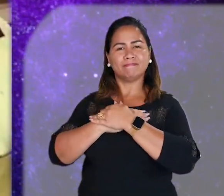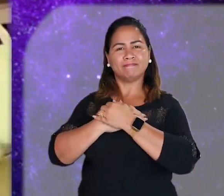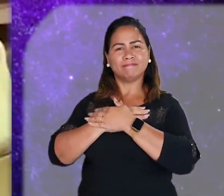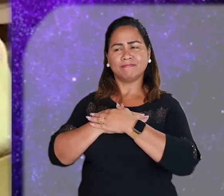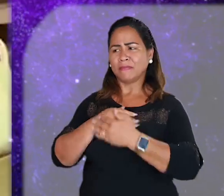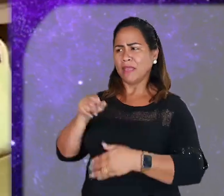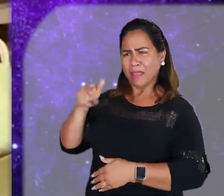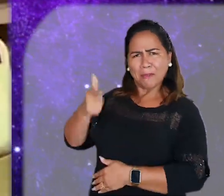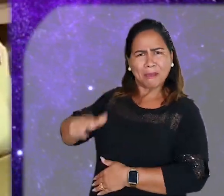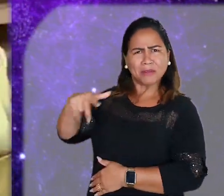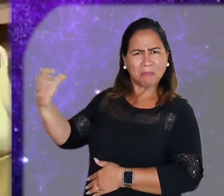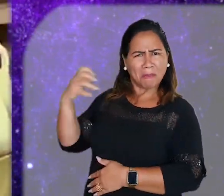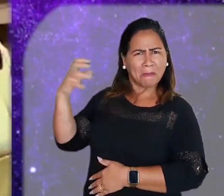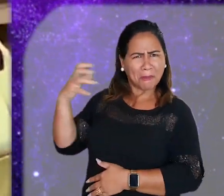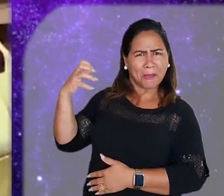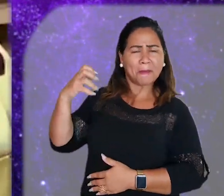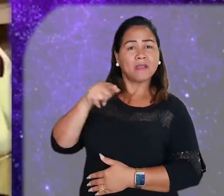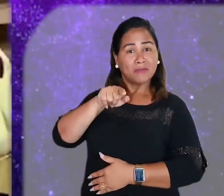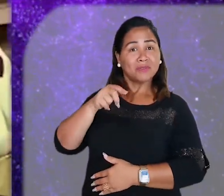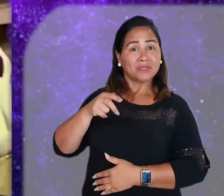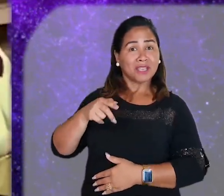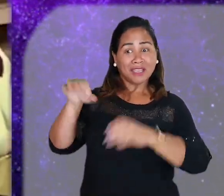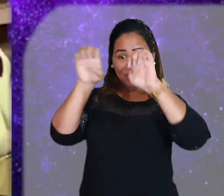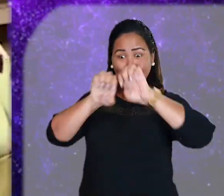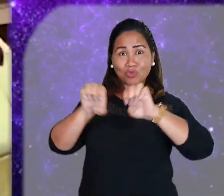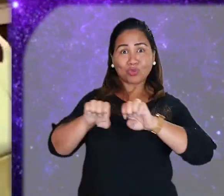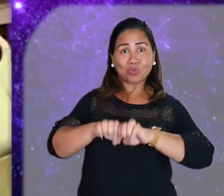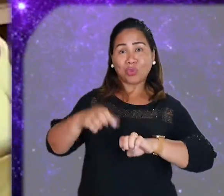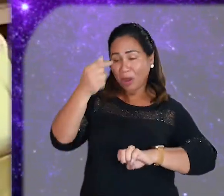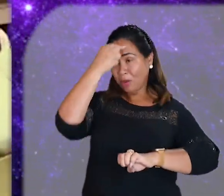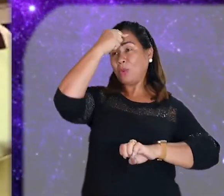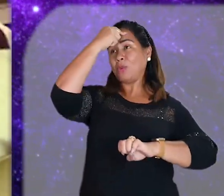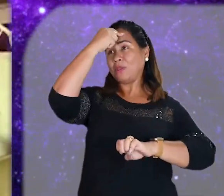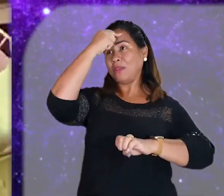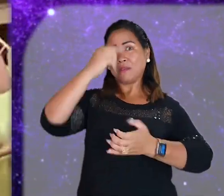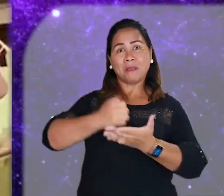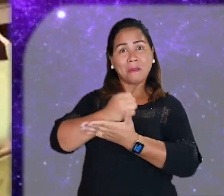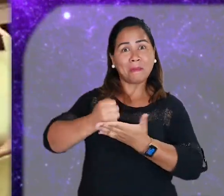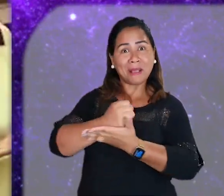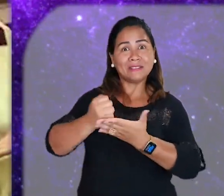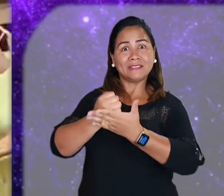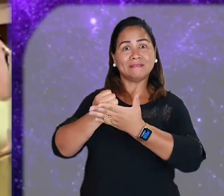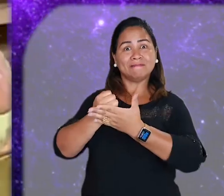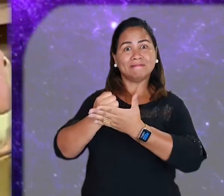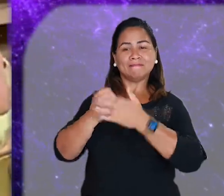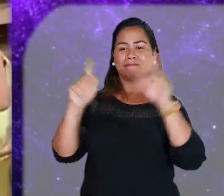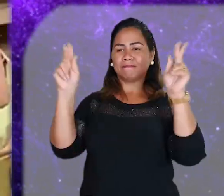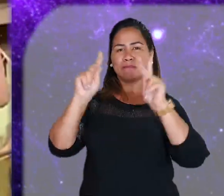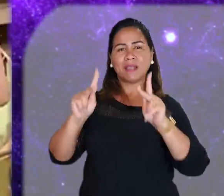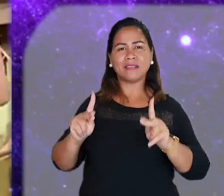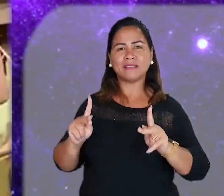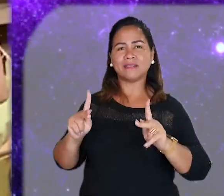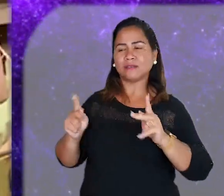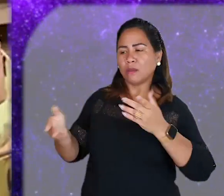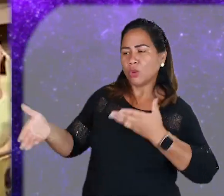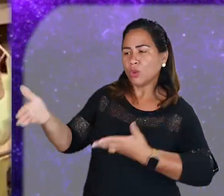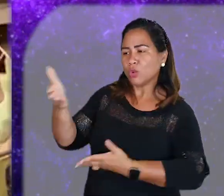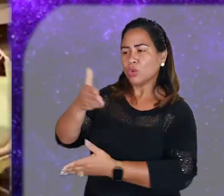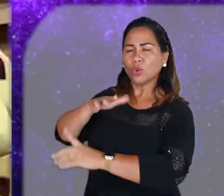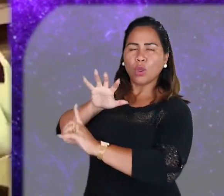apresentou ele apresentou esse comportamento e você de novo o apoio acolhimento e isso passou a ser a tua estrutura a tua consistência